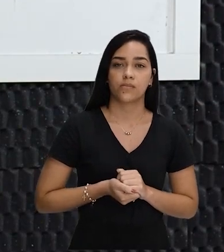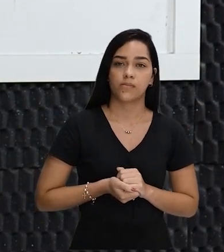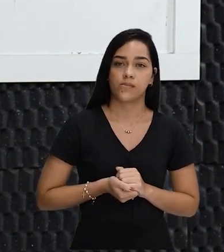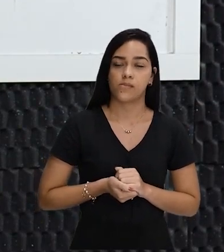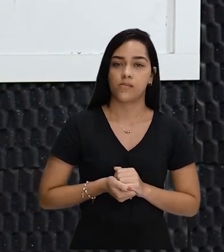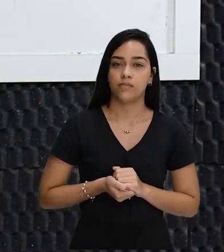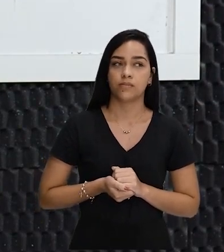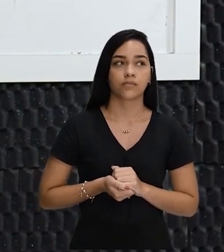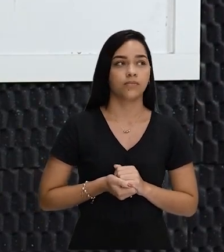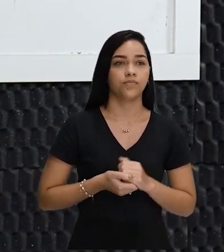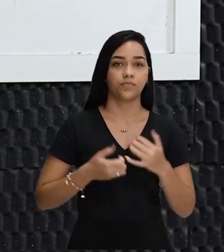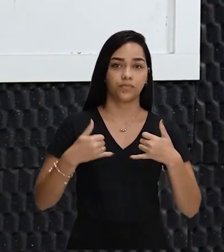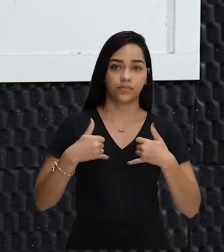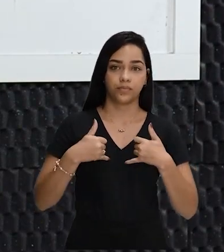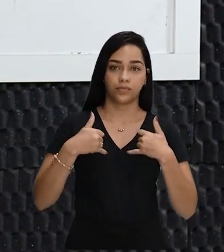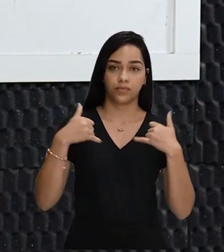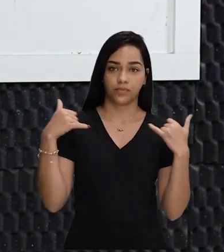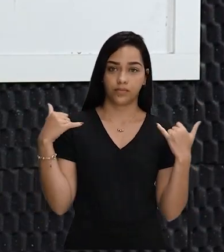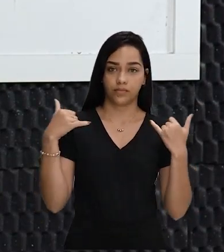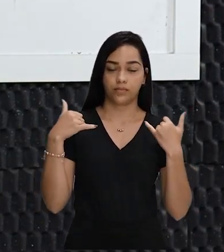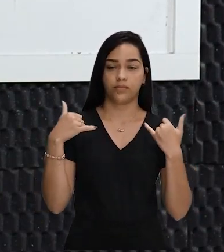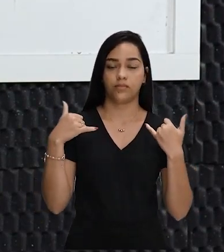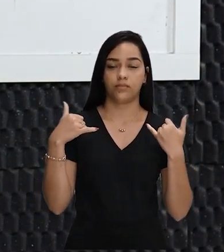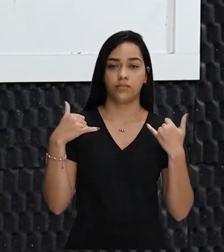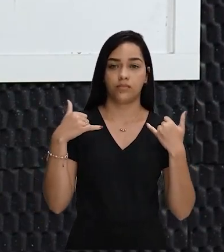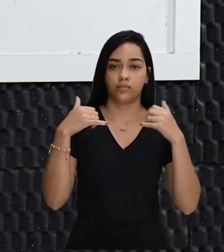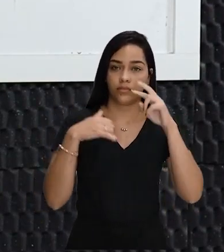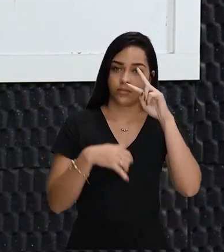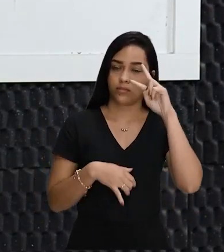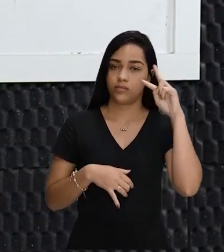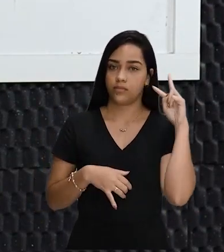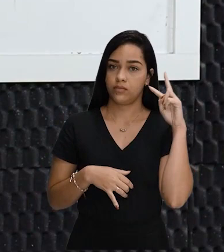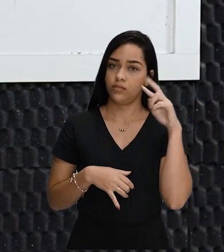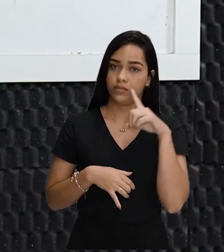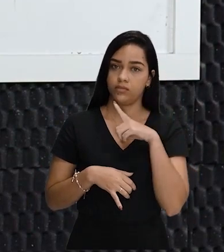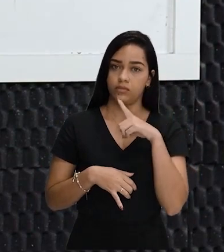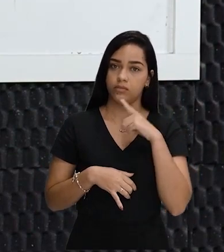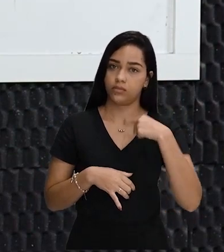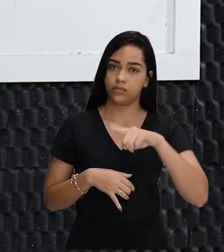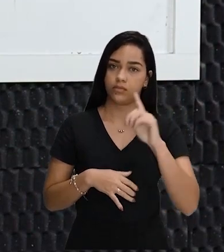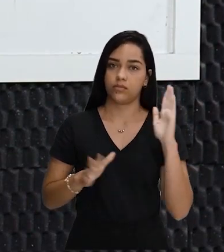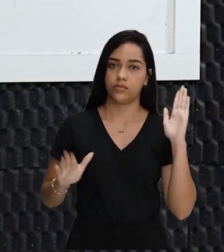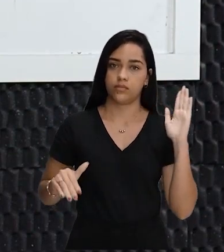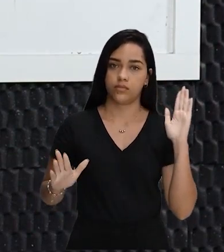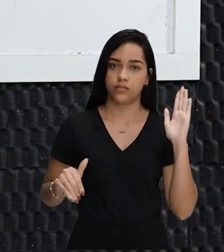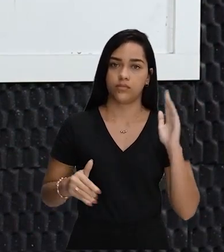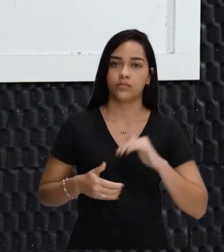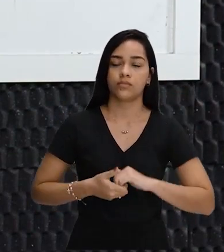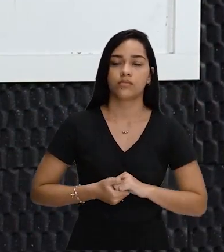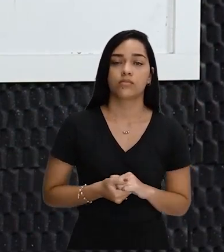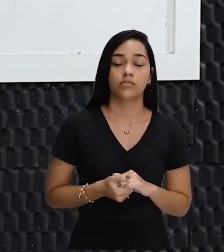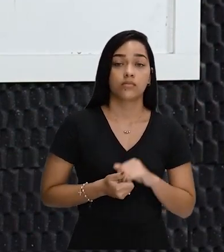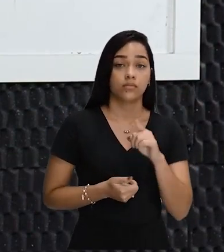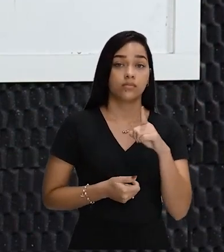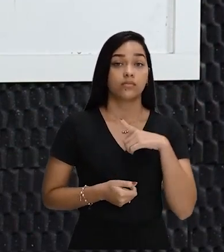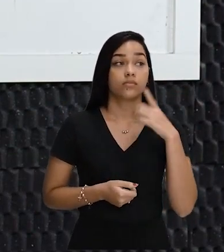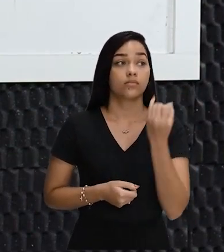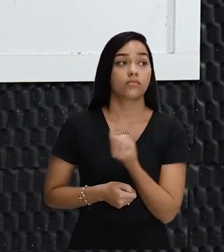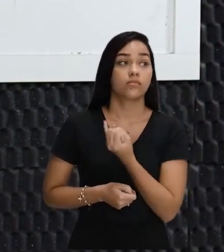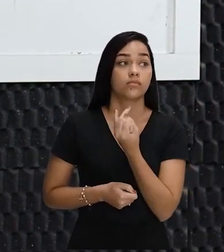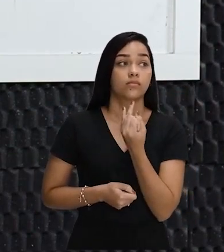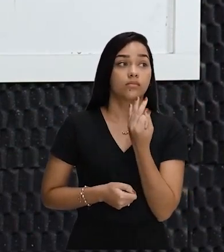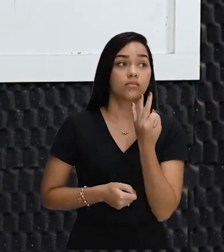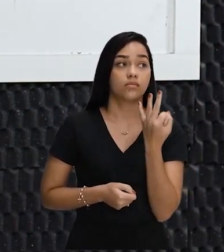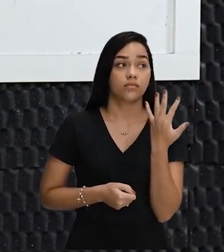o biquíni vamos supor aqui que aqui seja a quantidade de biquínis que Silvia tem tá e aqui você tem a quantidade